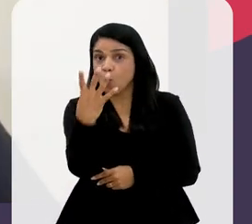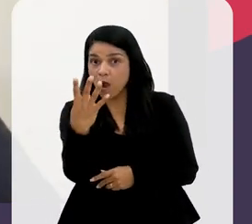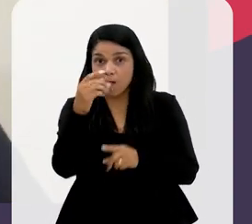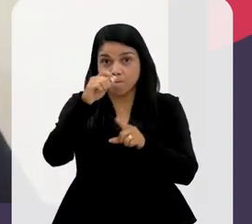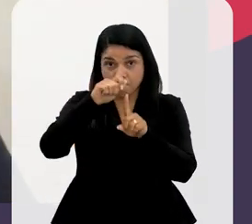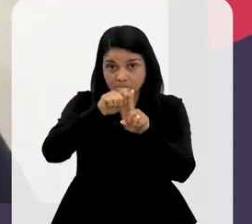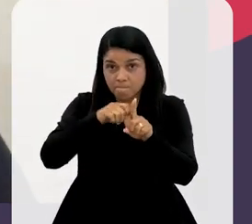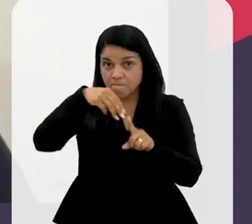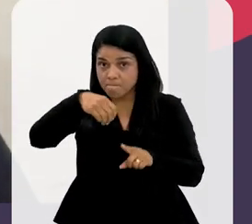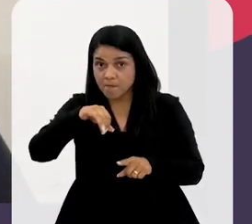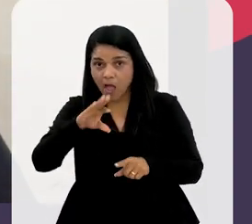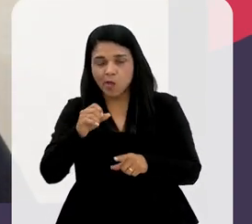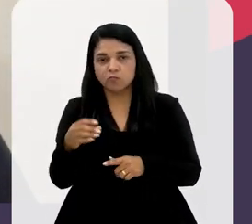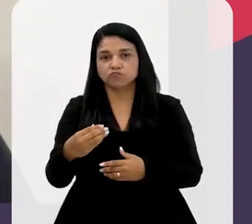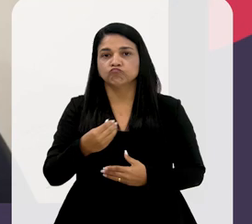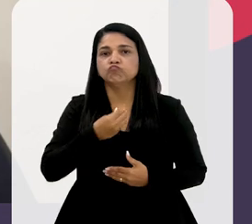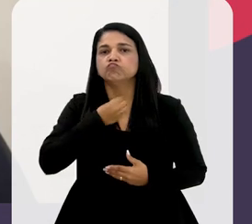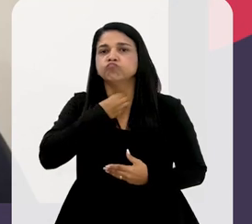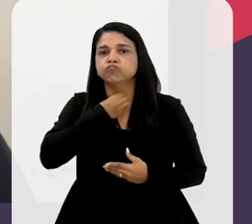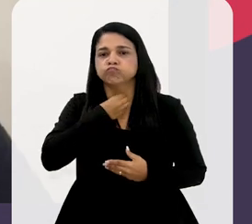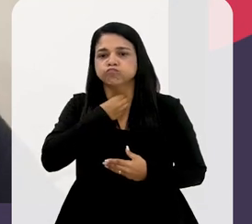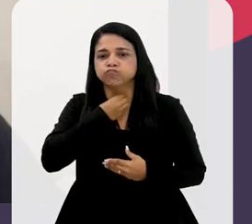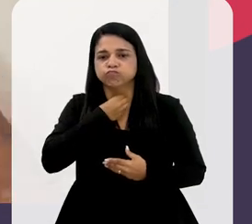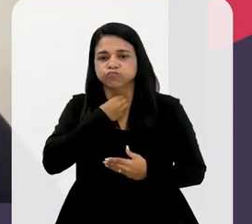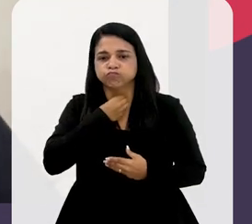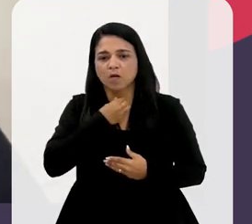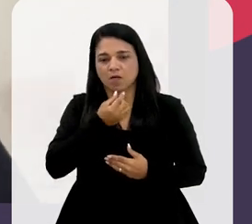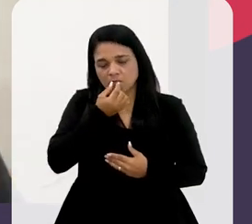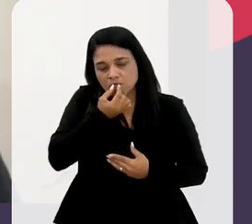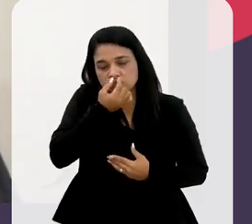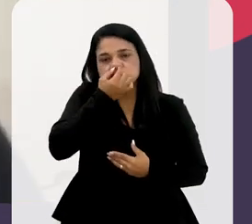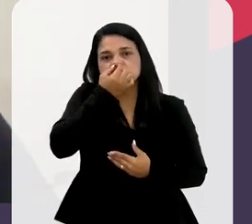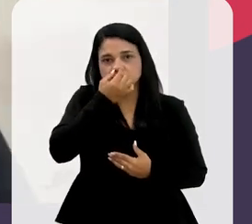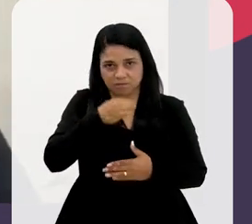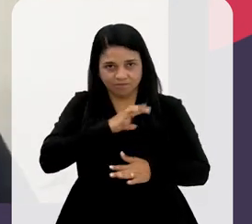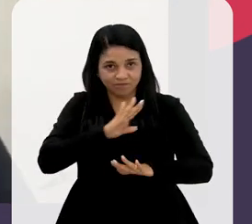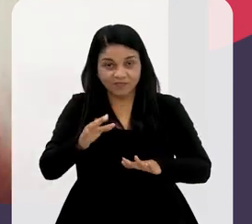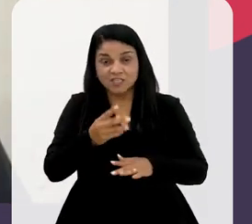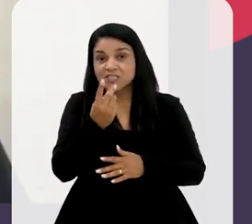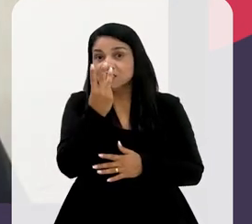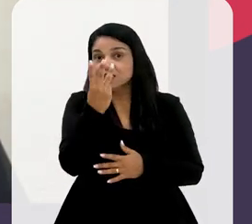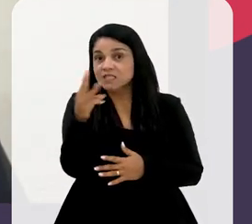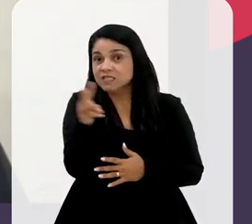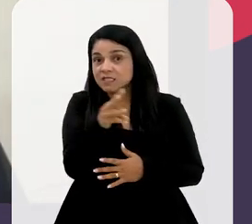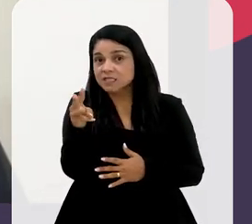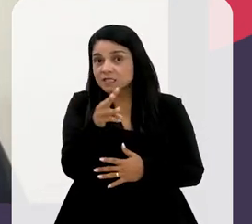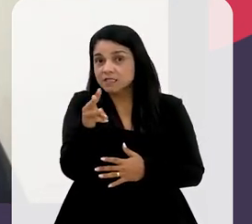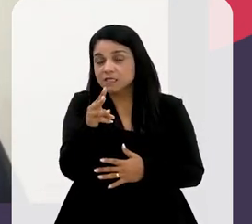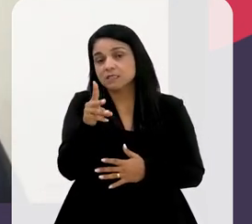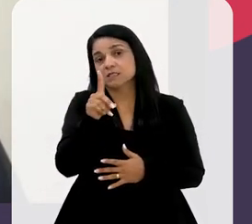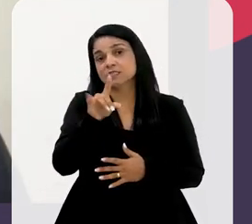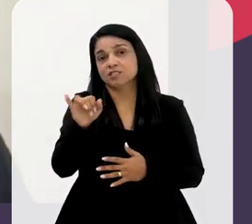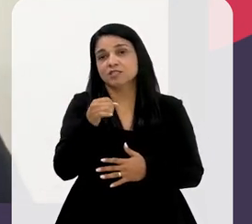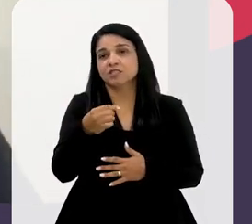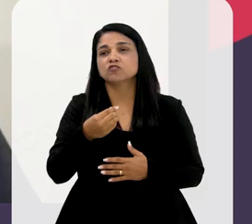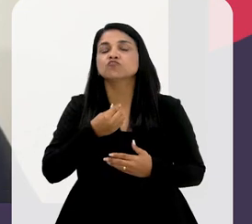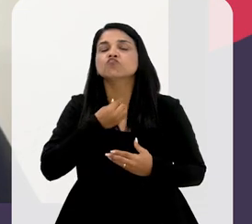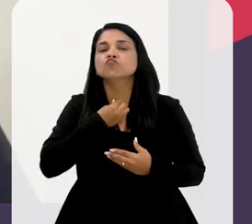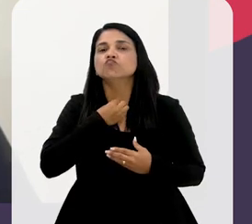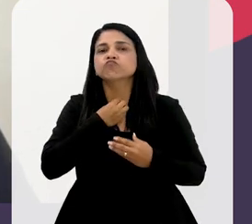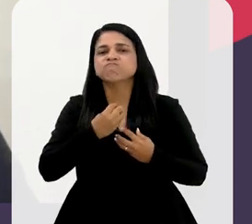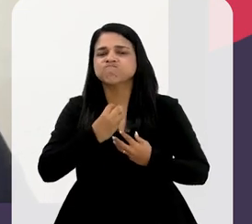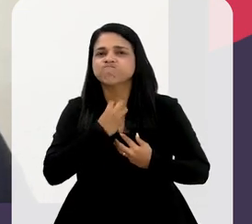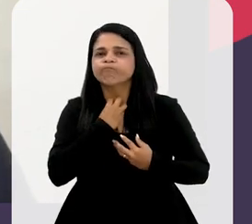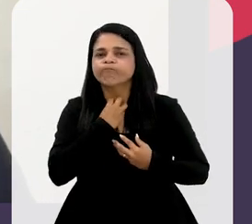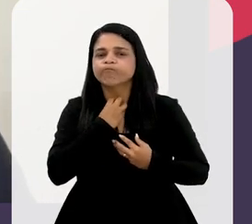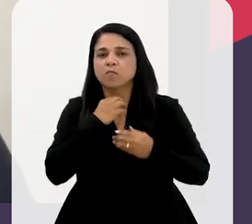dia 4 eu já fui entubado. Porque eu já cheguei no estado, segundo eles, muito ruim. Eu fiquei 33 dias entubado. Tem uma marquinha aqui,